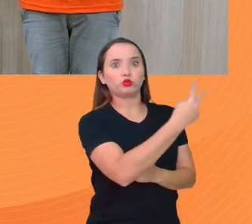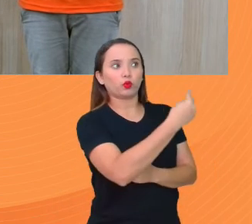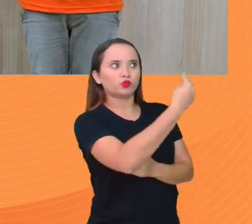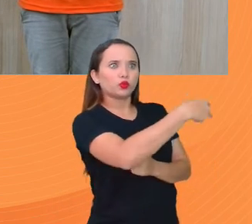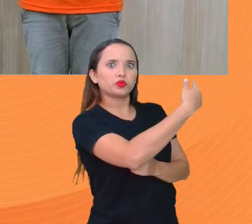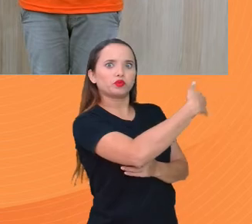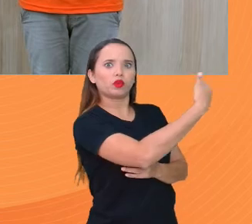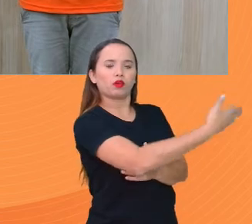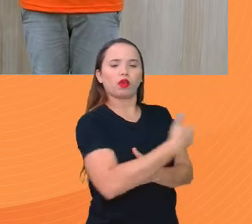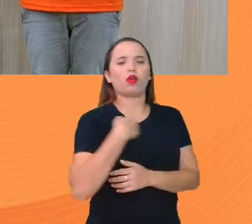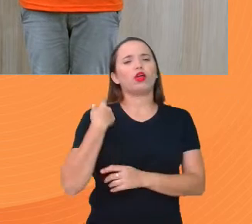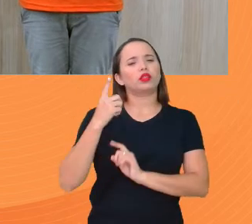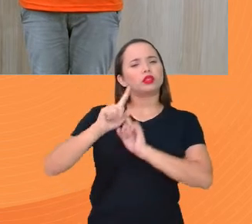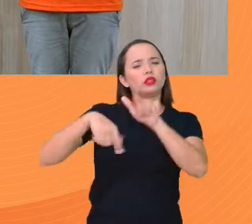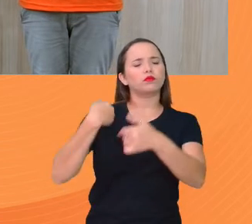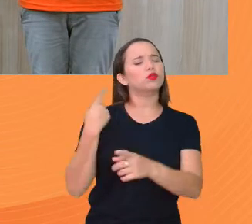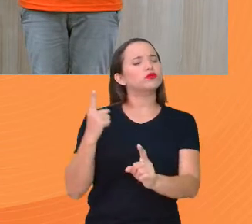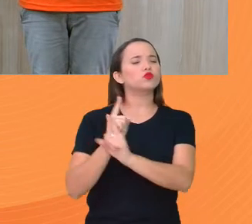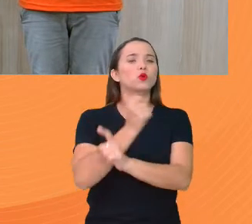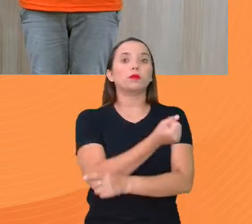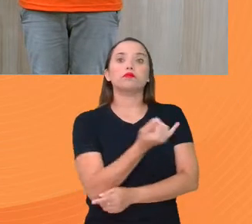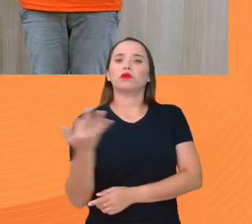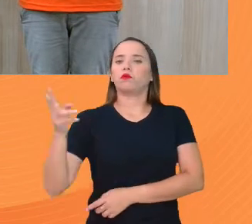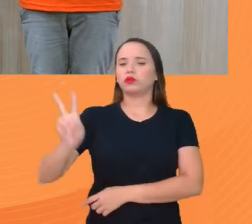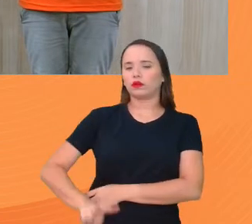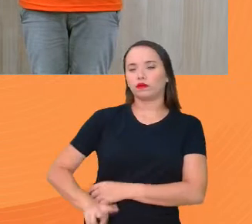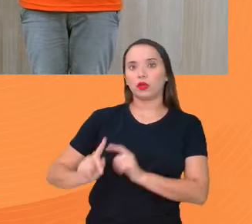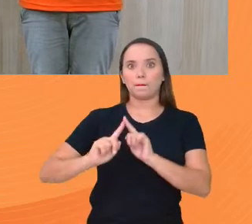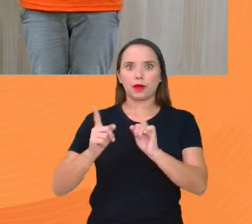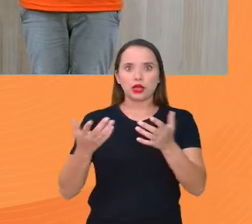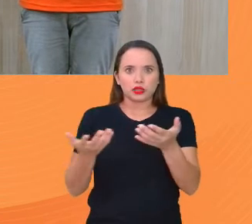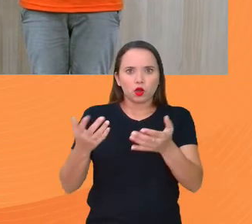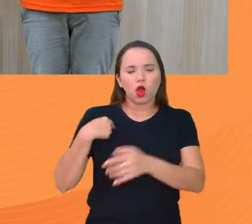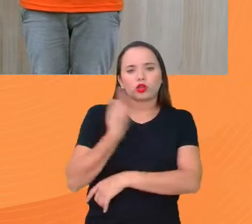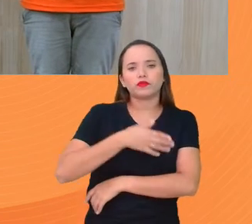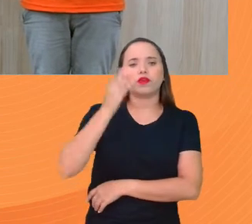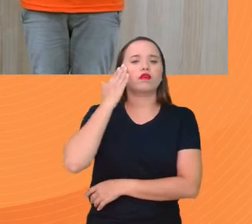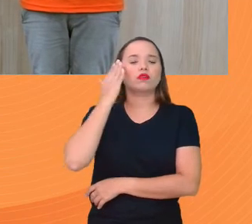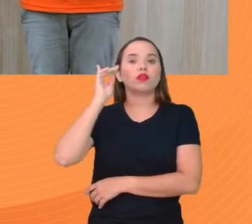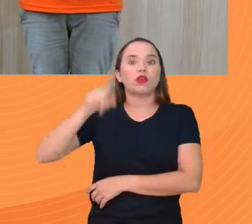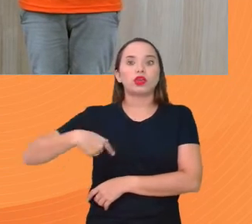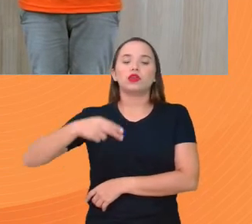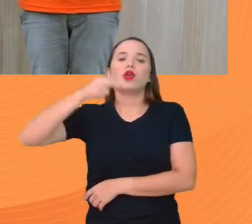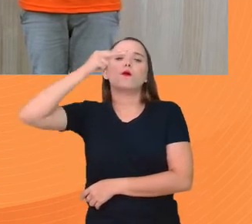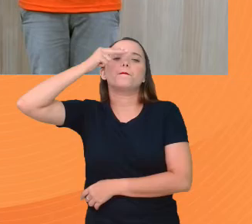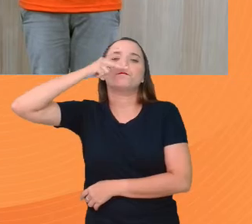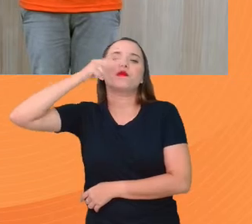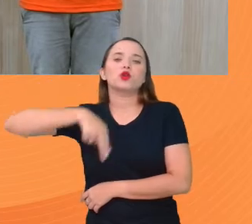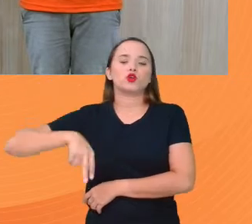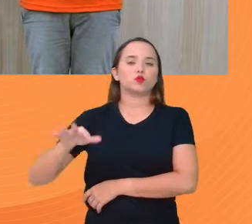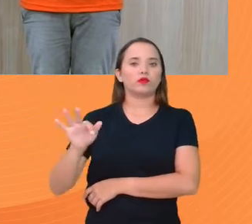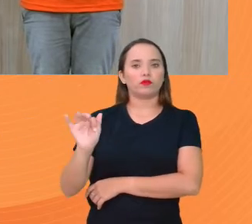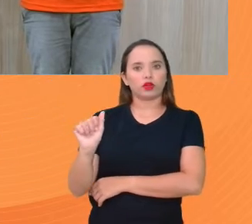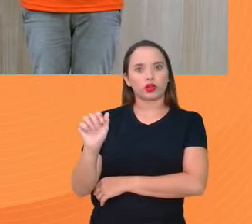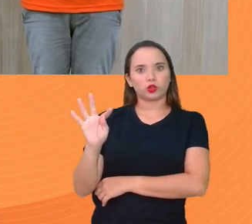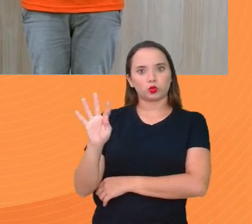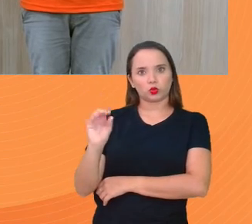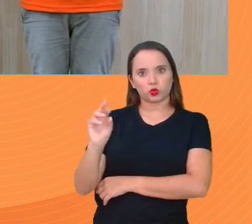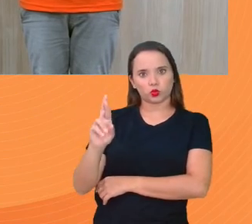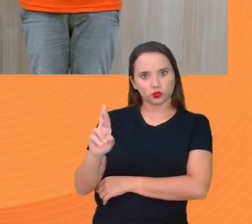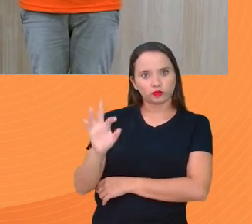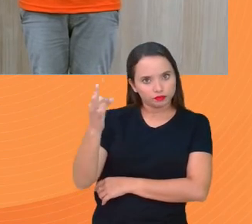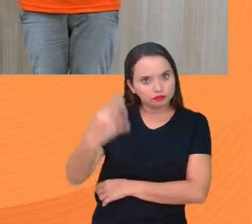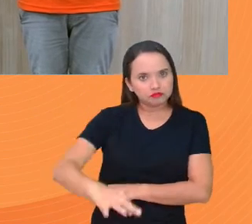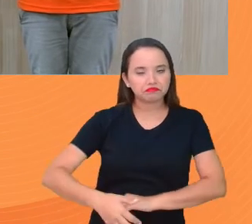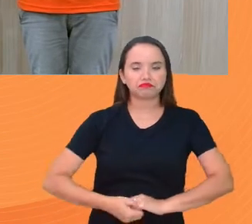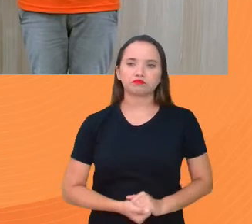quantas vezes tem aí. Mas a primeira coisa que a gente está entendendo é que é uma multiplicação pelo número 2 várias vezes, né?